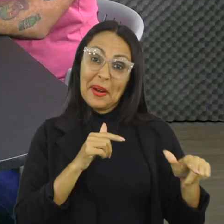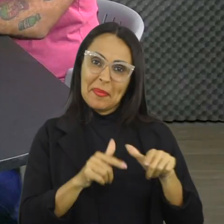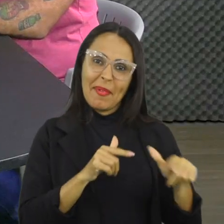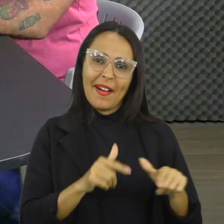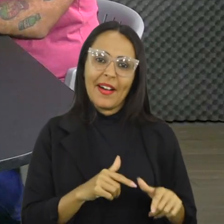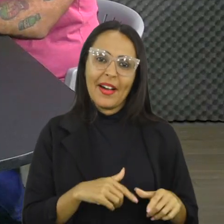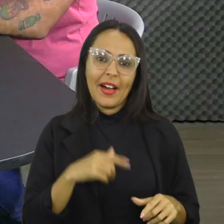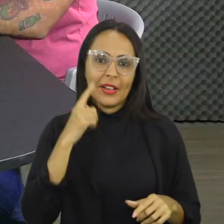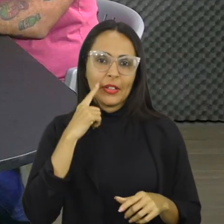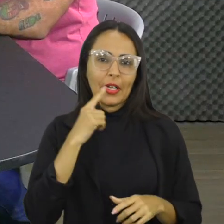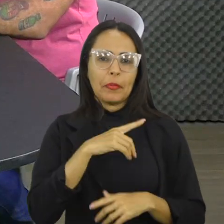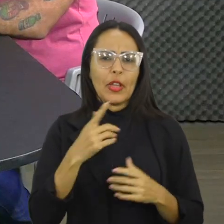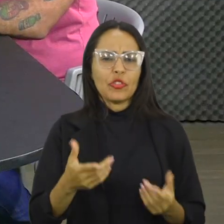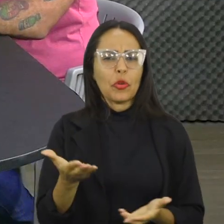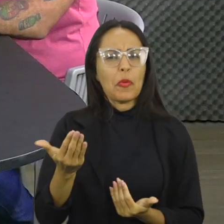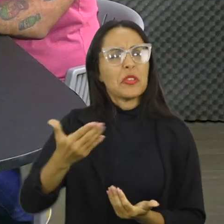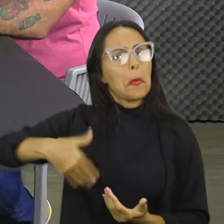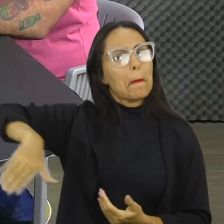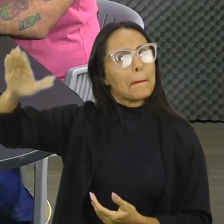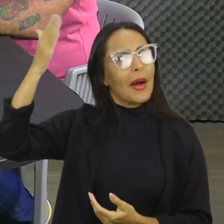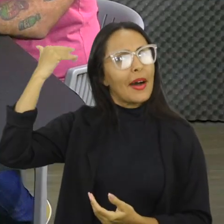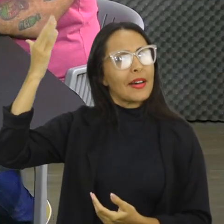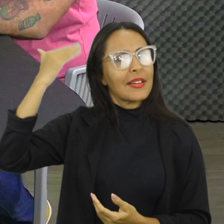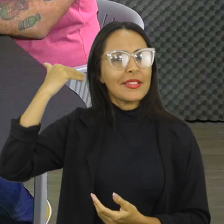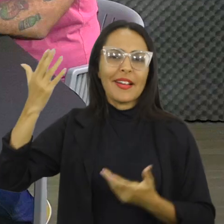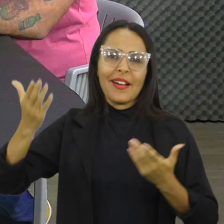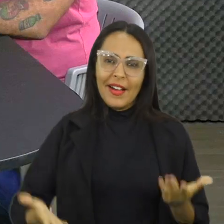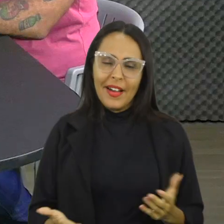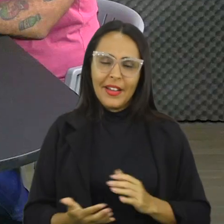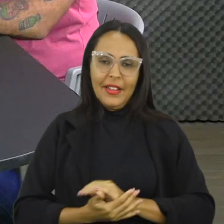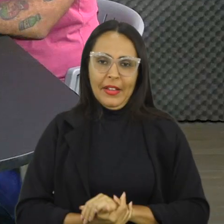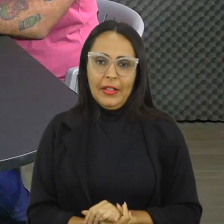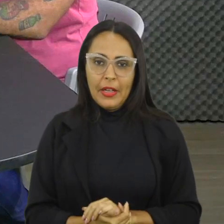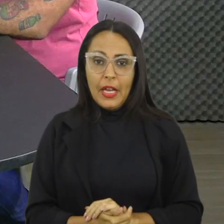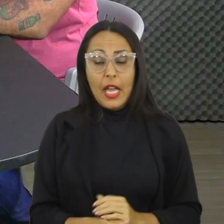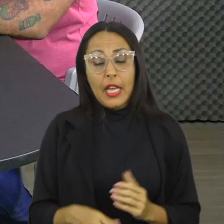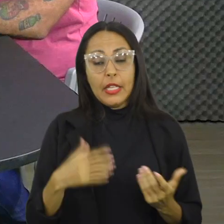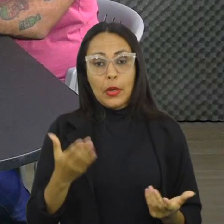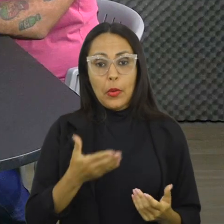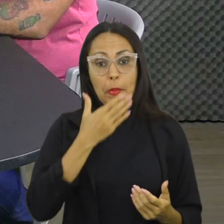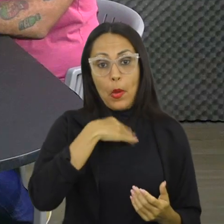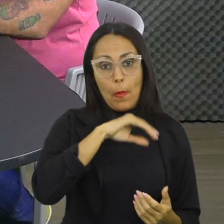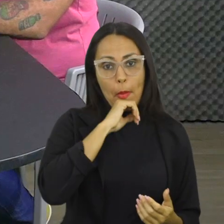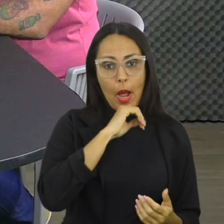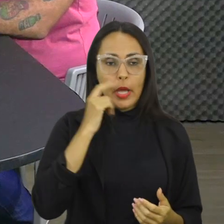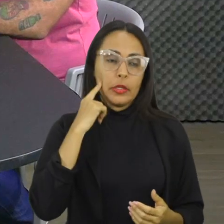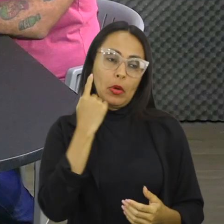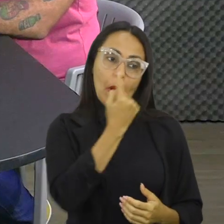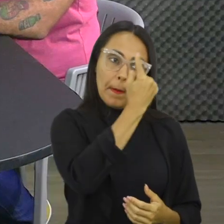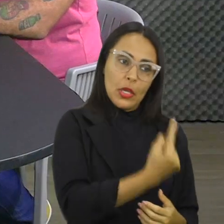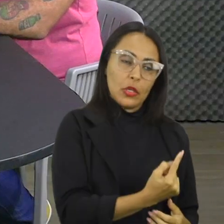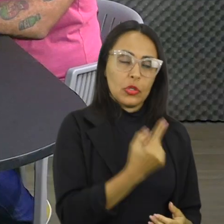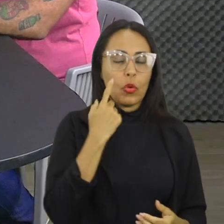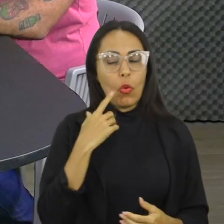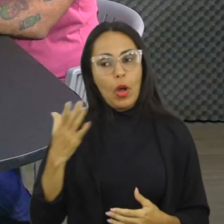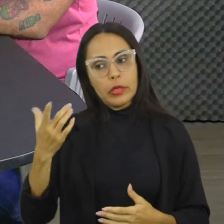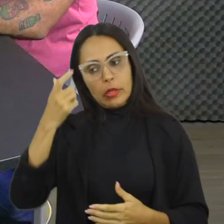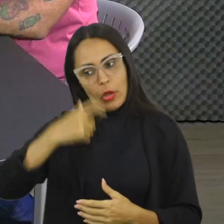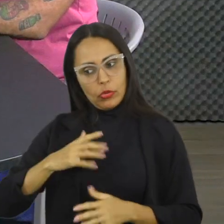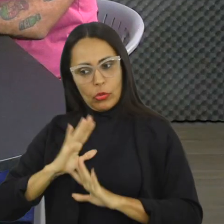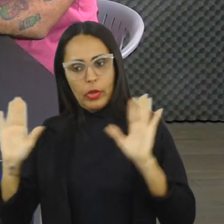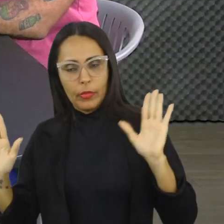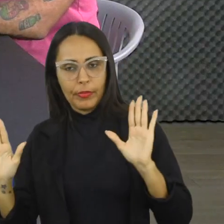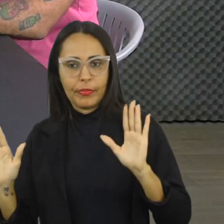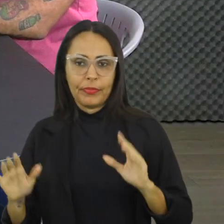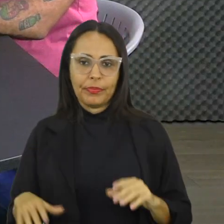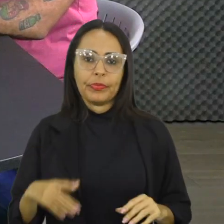no coro que ele fez quando era jovem, não. Mas não ia ser assim, né? Porque meu pai é meu pai, eu sou eu. Sim. Então,